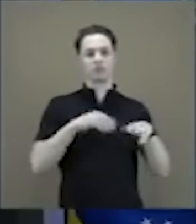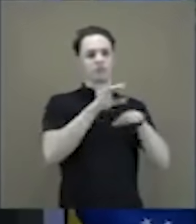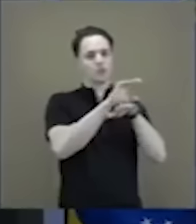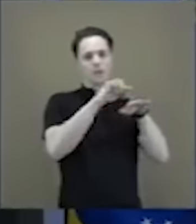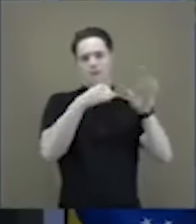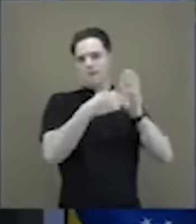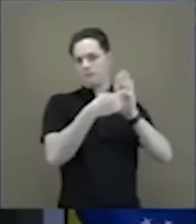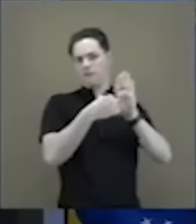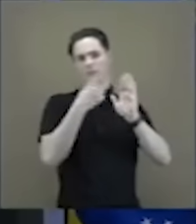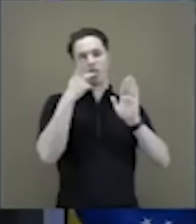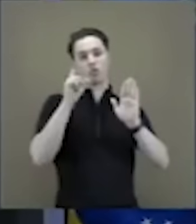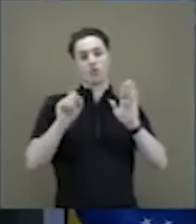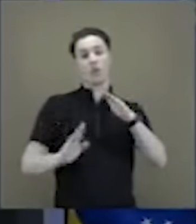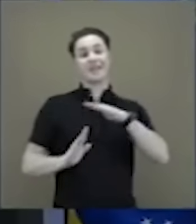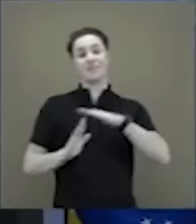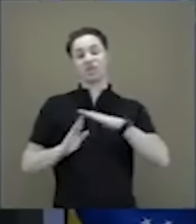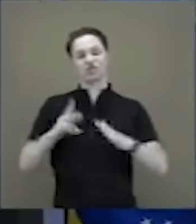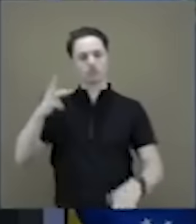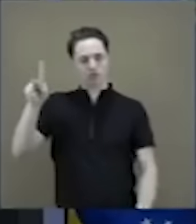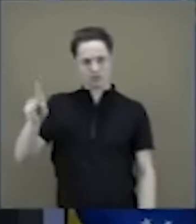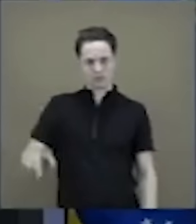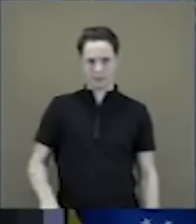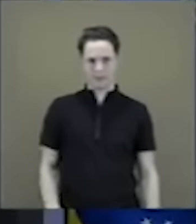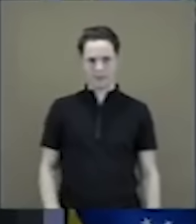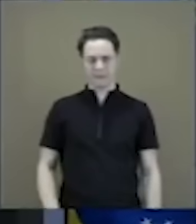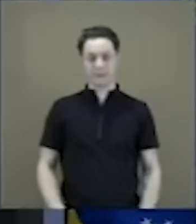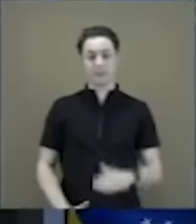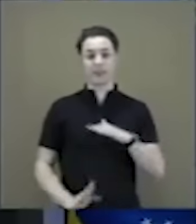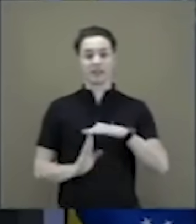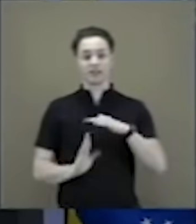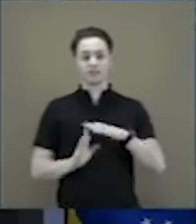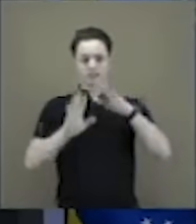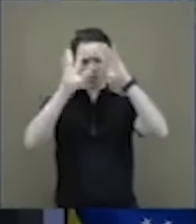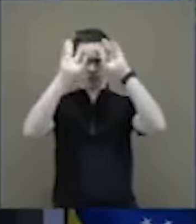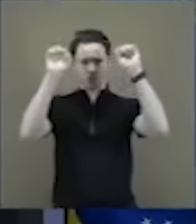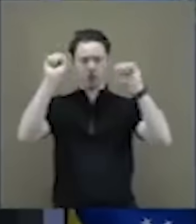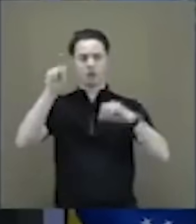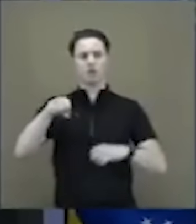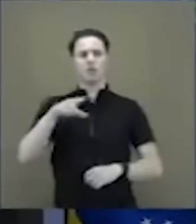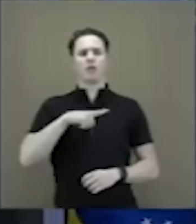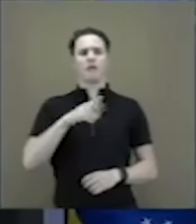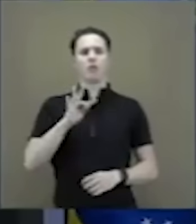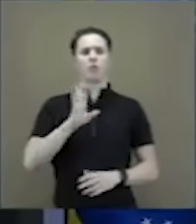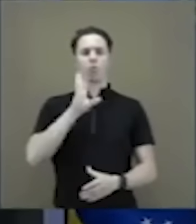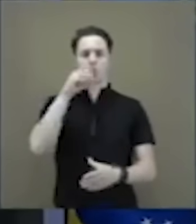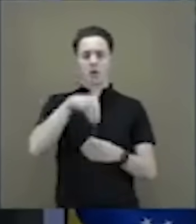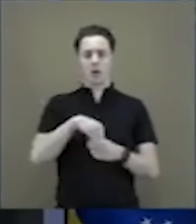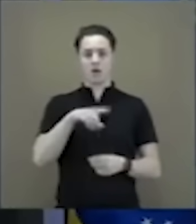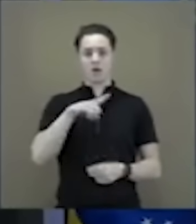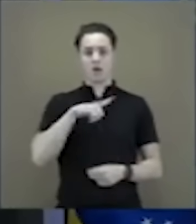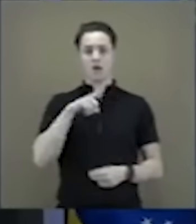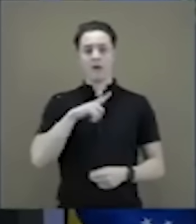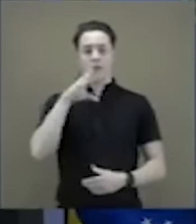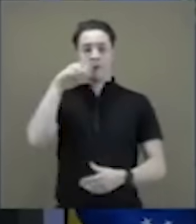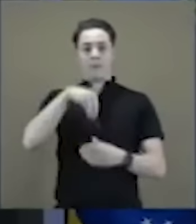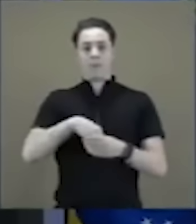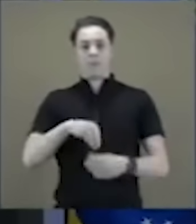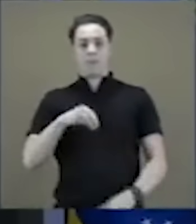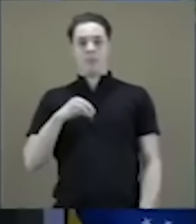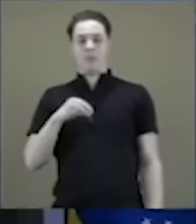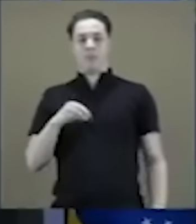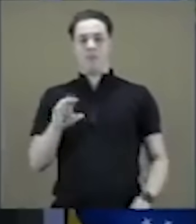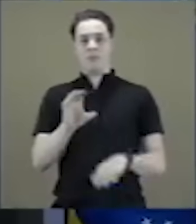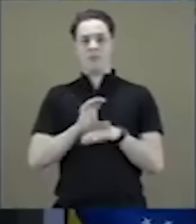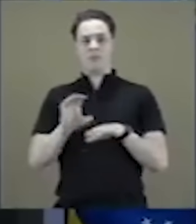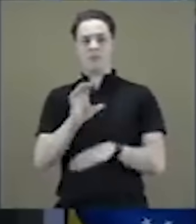Constituição. O limite para o Supremo Tribunal Federal é aquele que está estabelecido na Constituição Federal. E